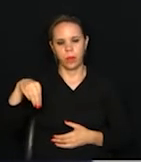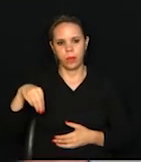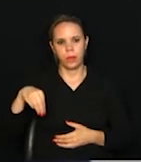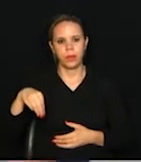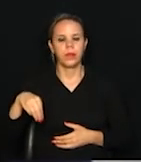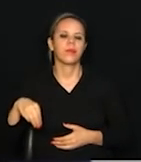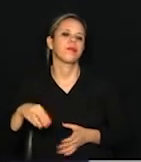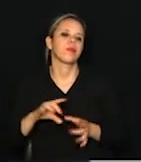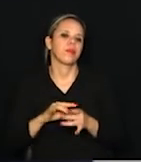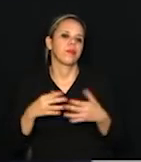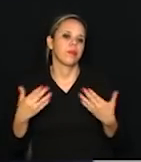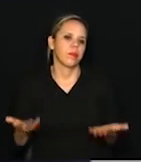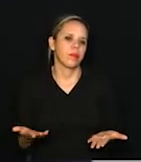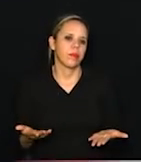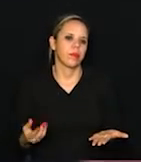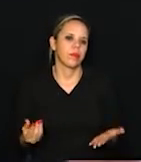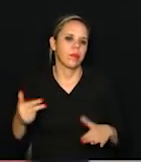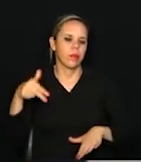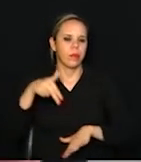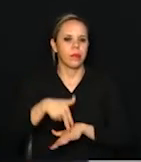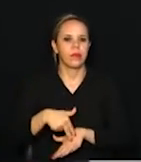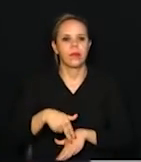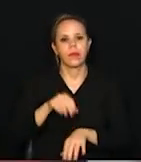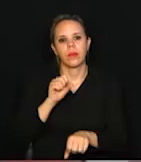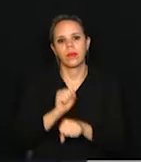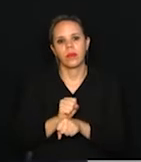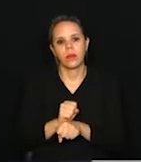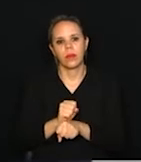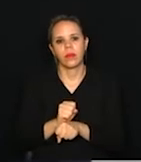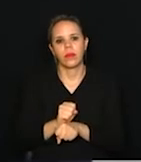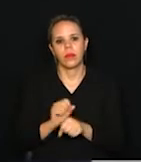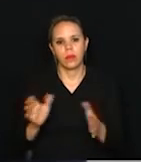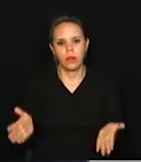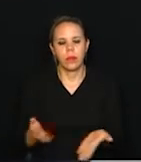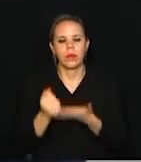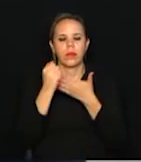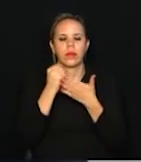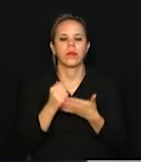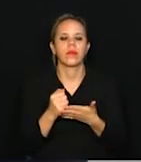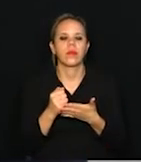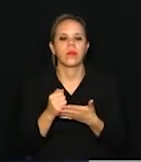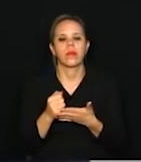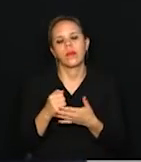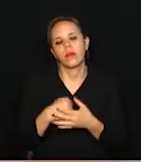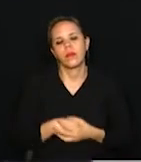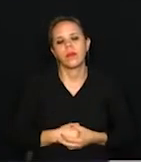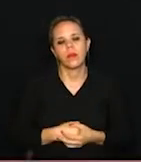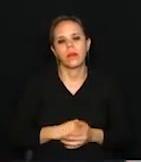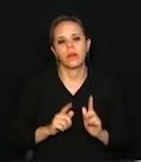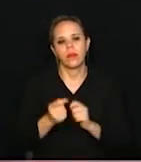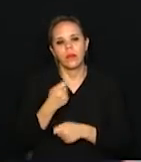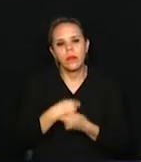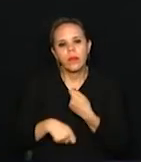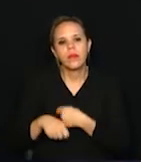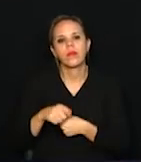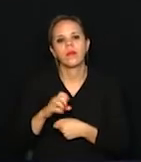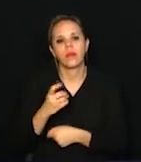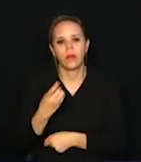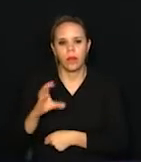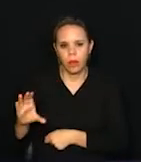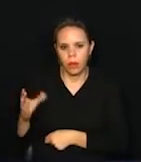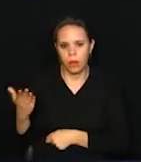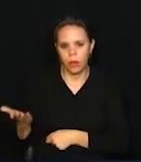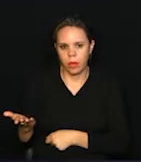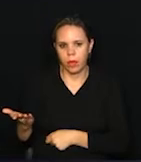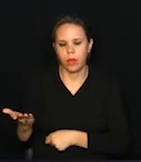pela disposição de vir aqui, espero que nós possamos contribuir aí com a gestão e que a INDEC